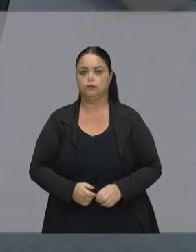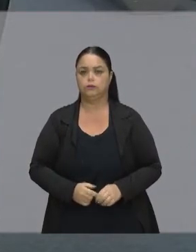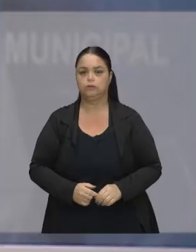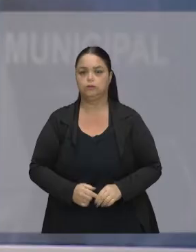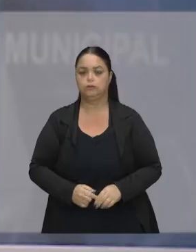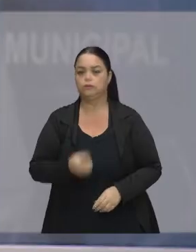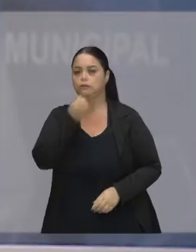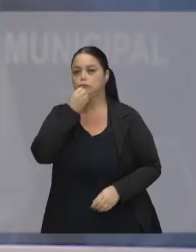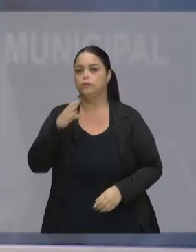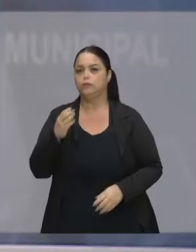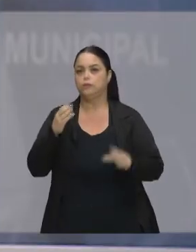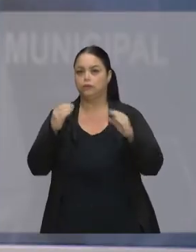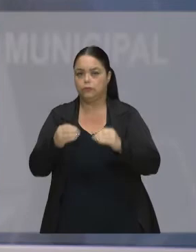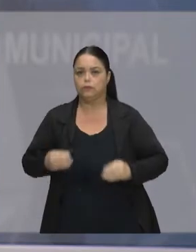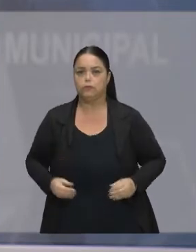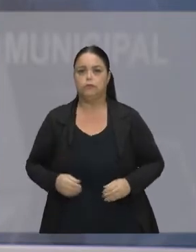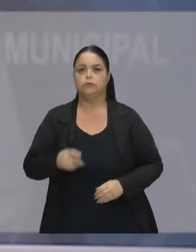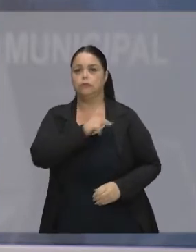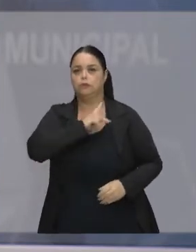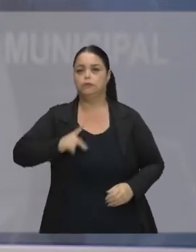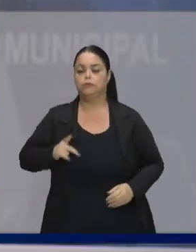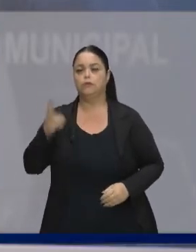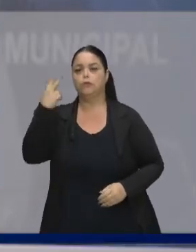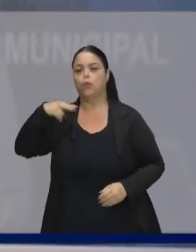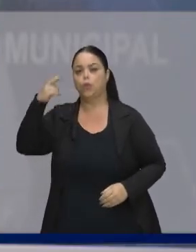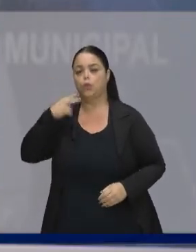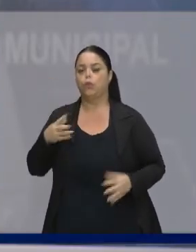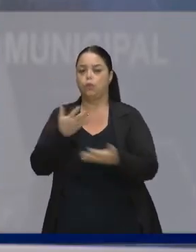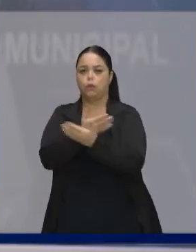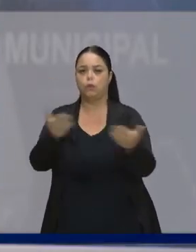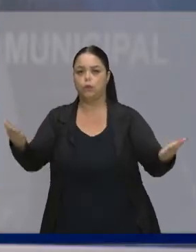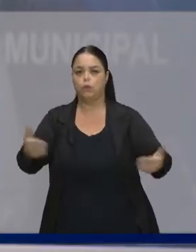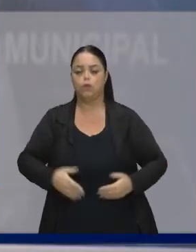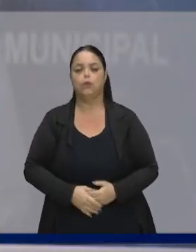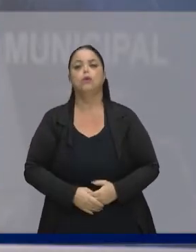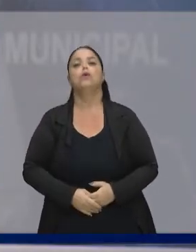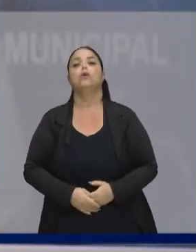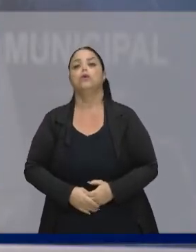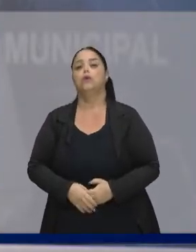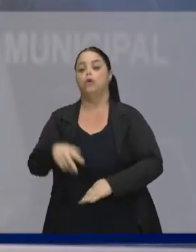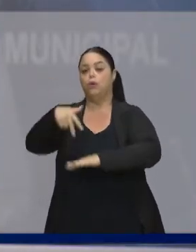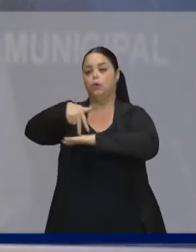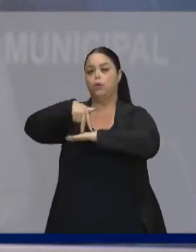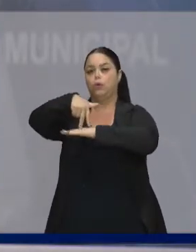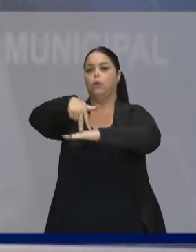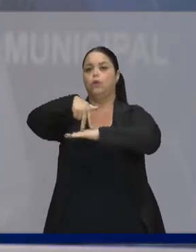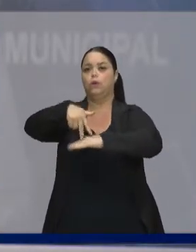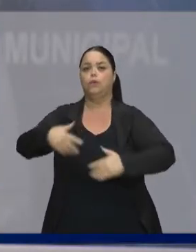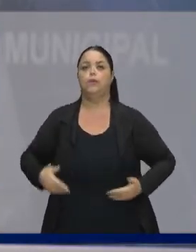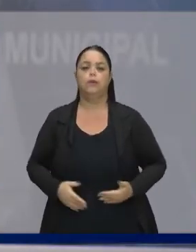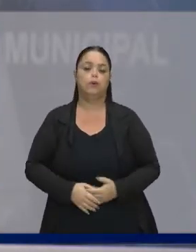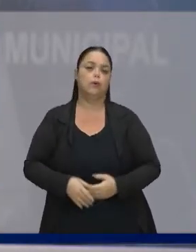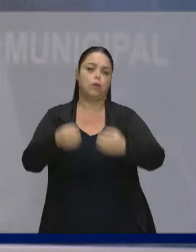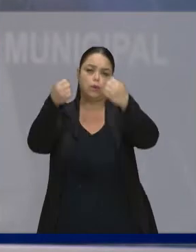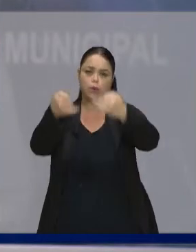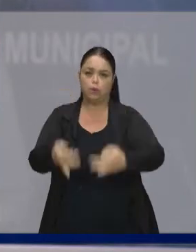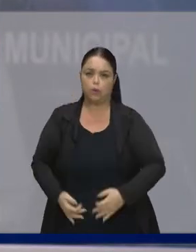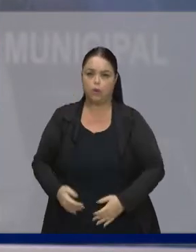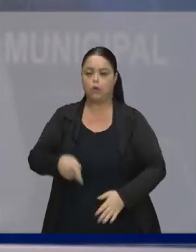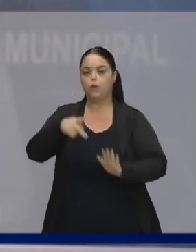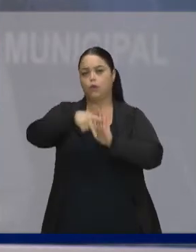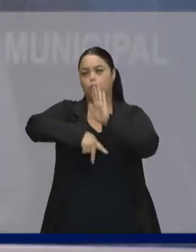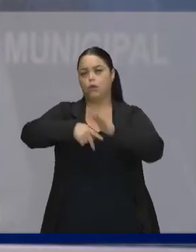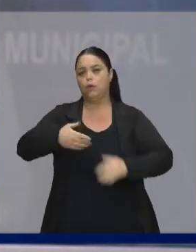Boa noite, senhor presidente, vereadores e vereadoras. Venho nessa tribuna para falar do nosso projeto de lei,